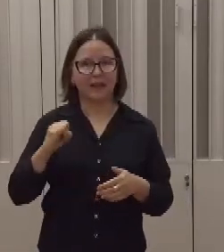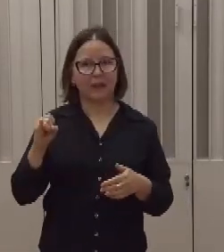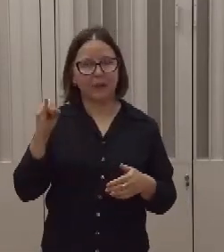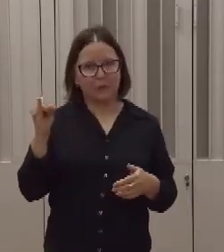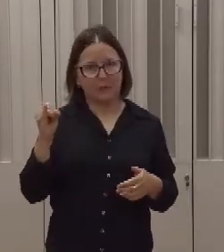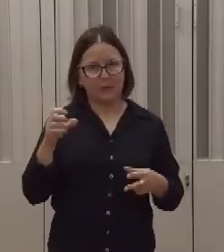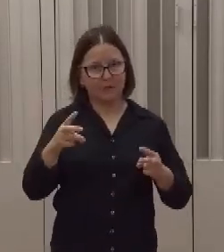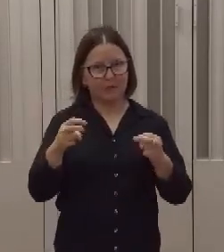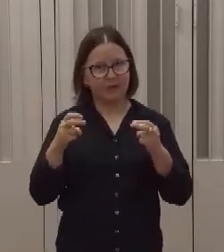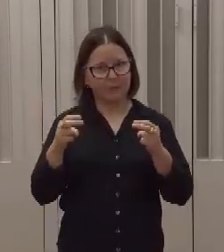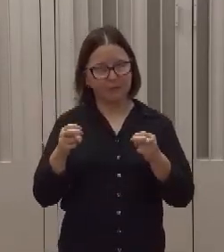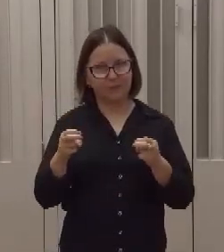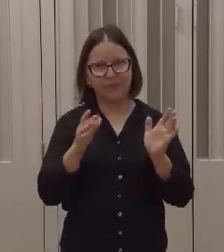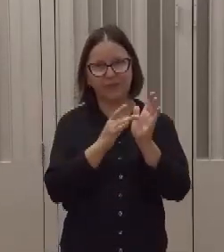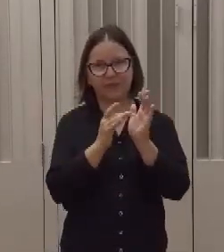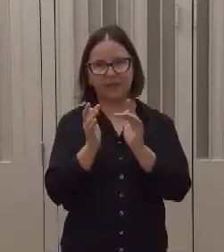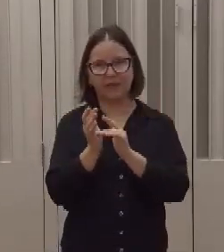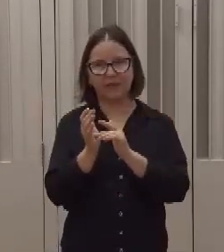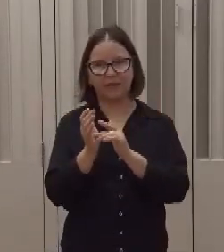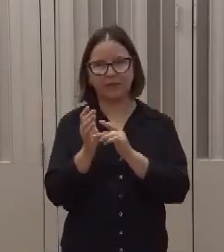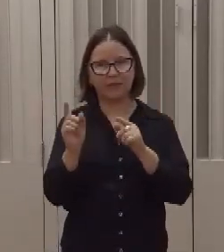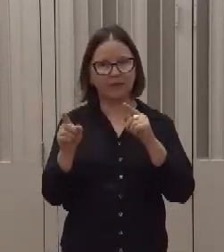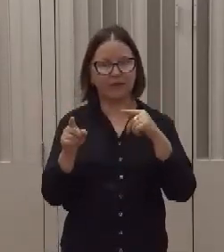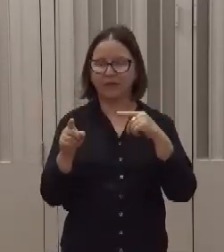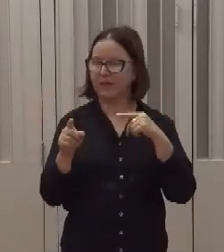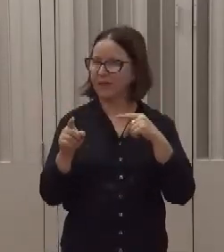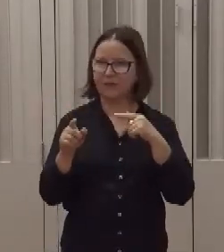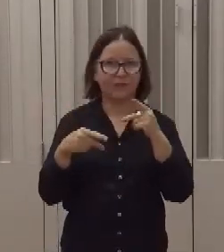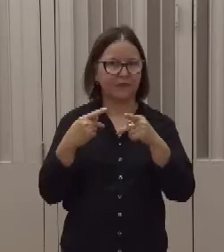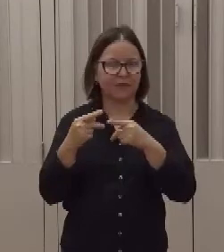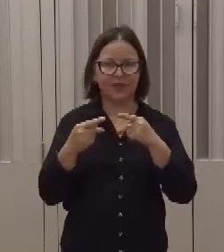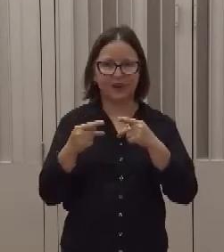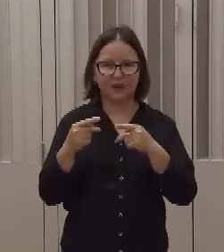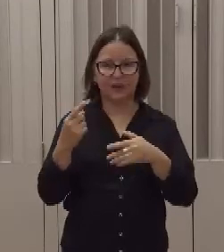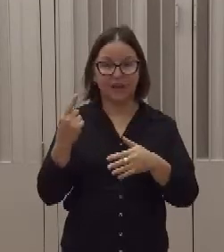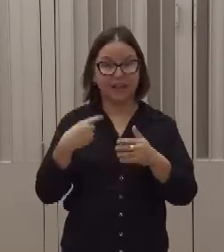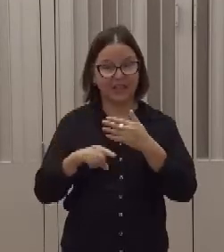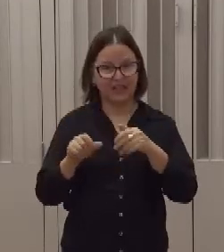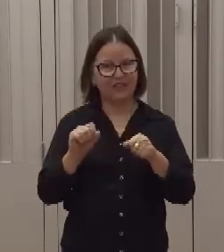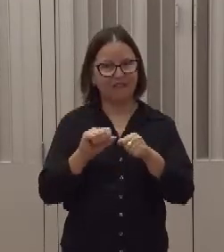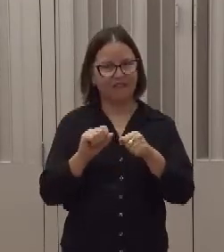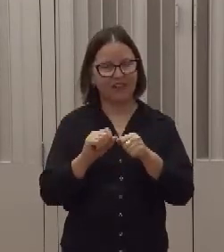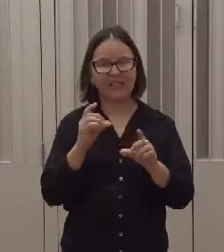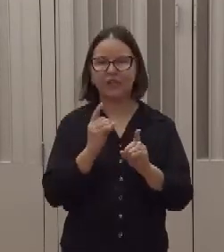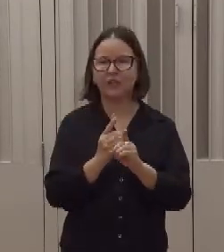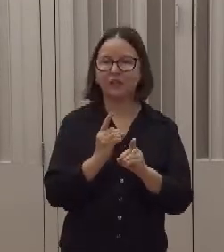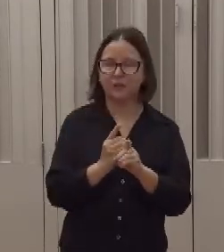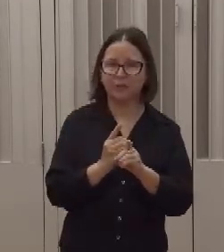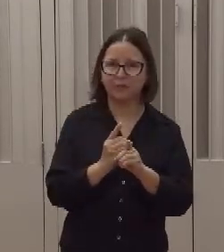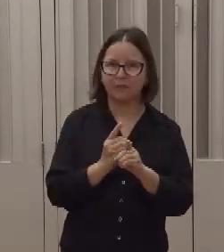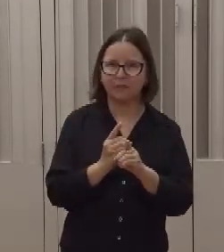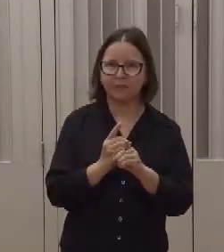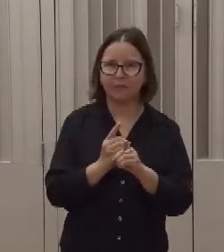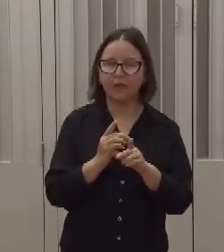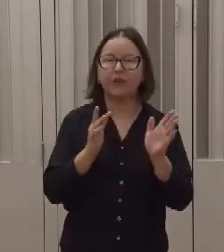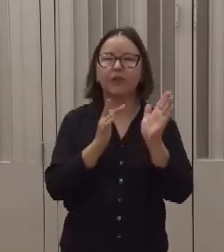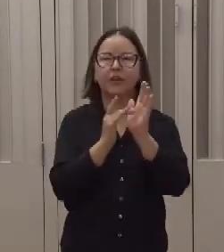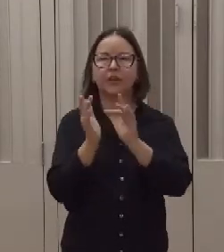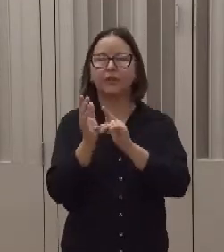meus irmãos, que Jesus não disse ide fazei discípulos. Jesus disse ide,